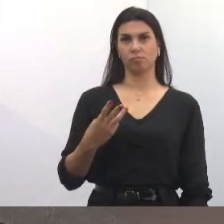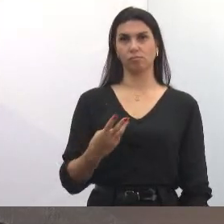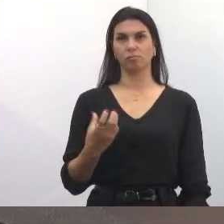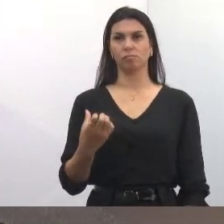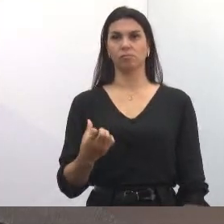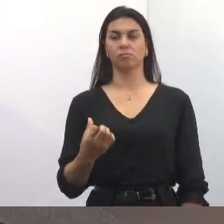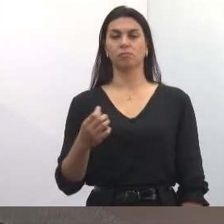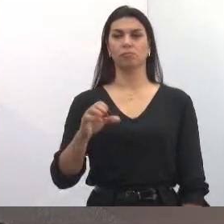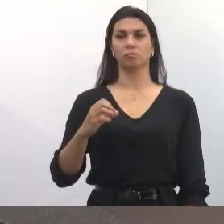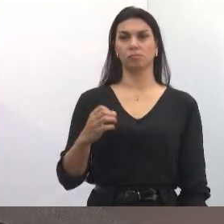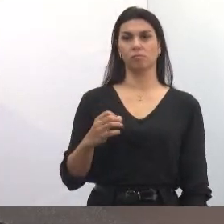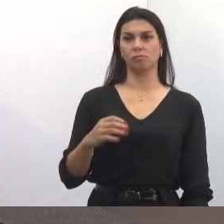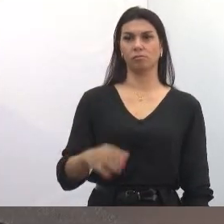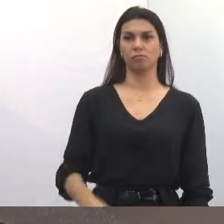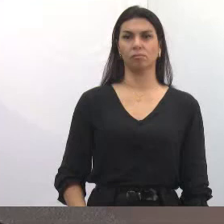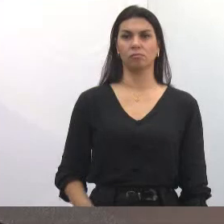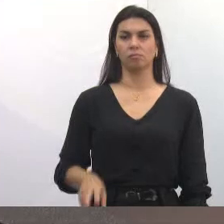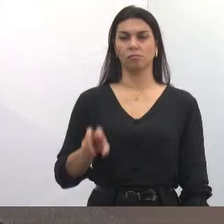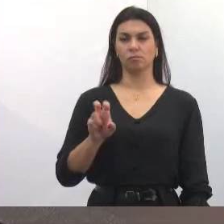R$ 236.269,36, o total de